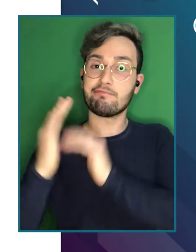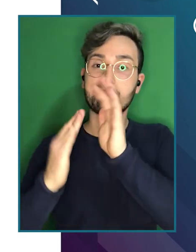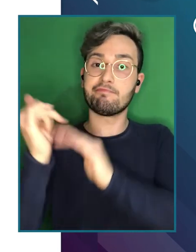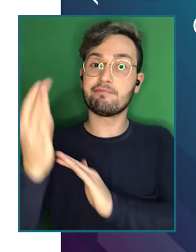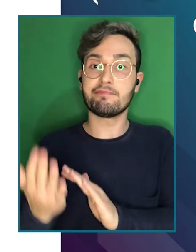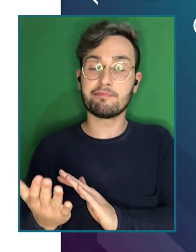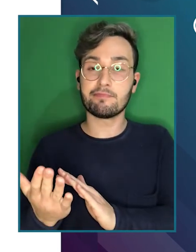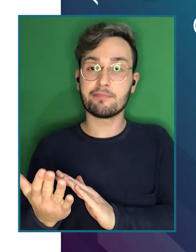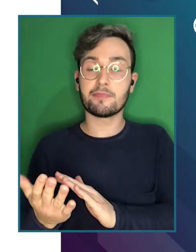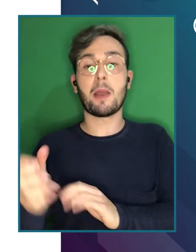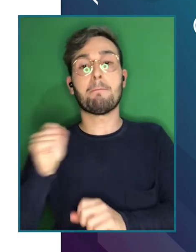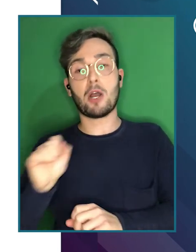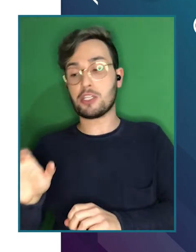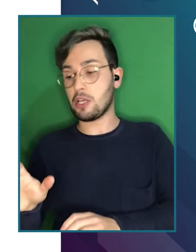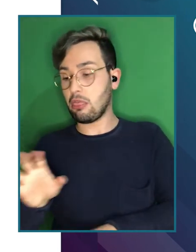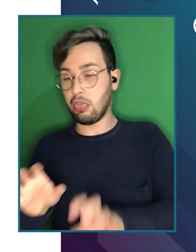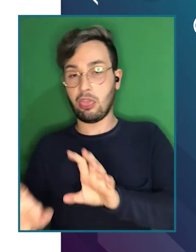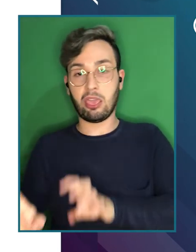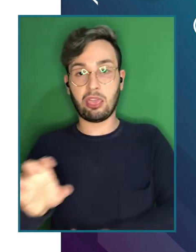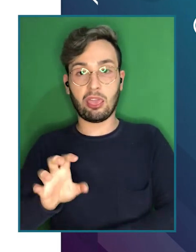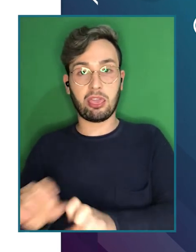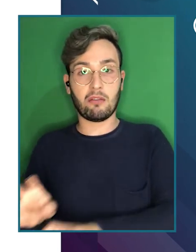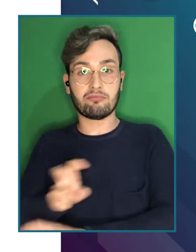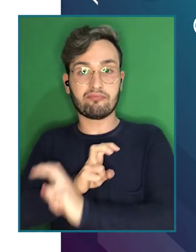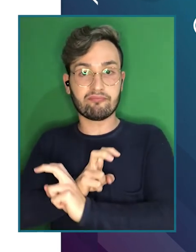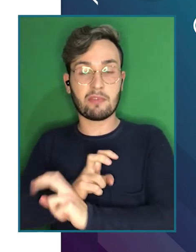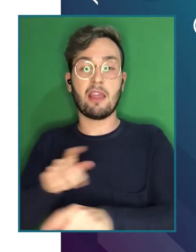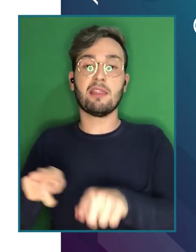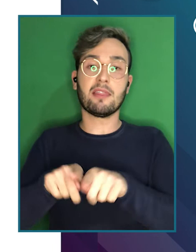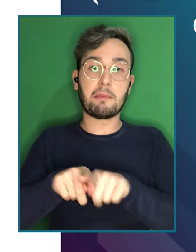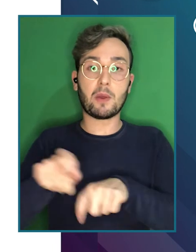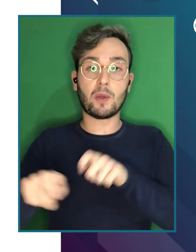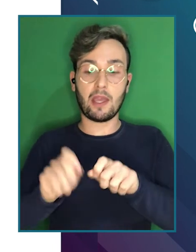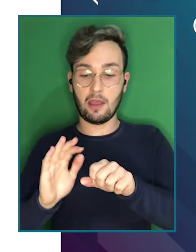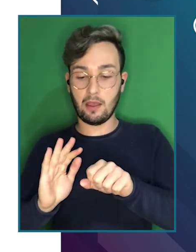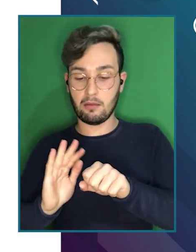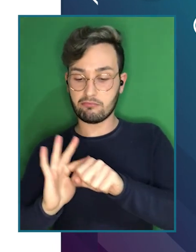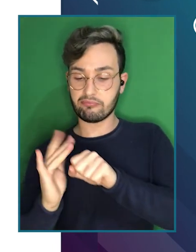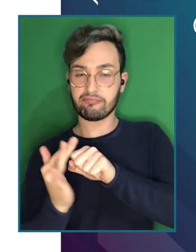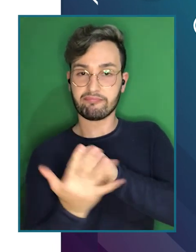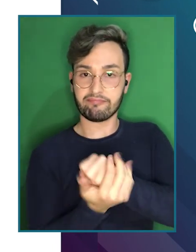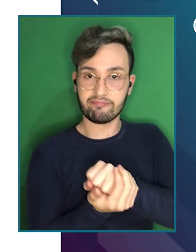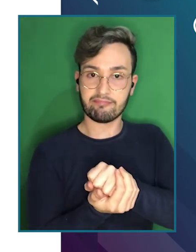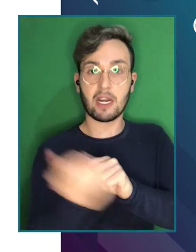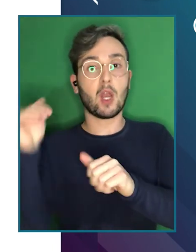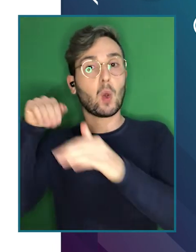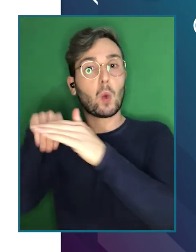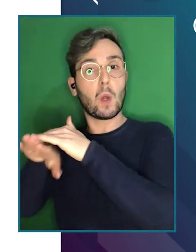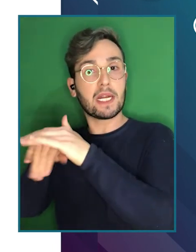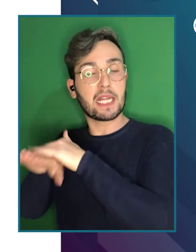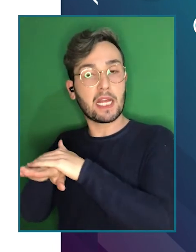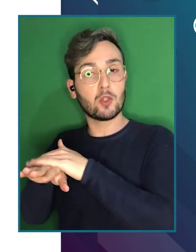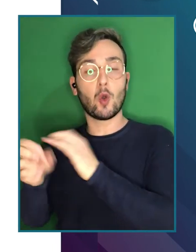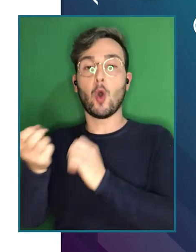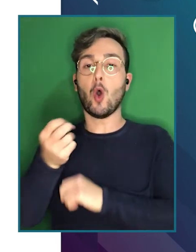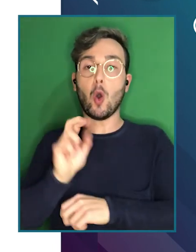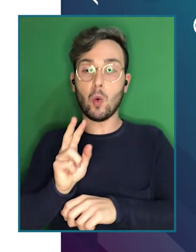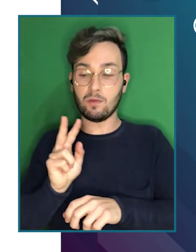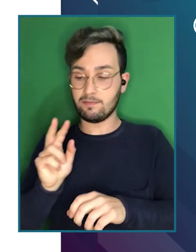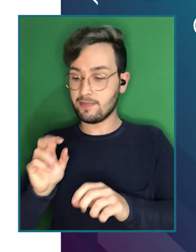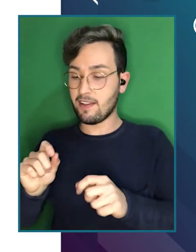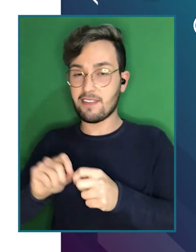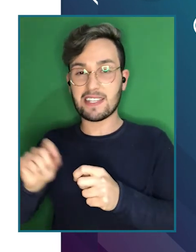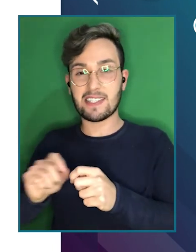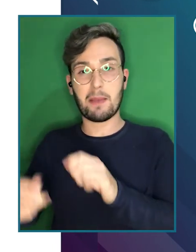de fabricação, contaminação dos materiais de origem, a embalagem do produto, seu armazenamento ou